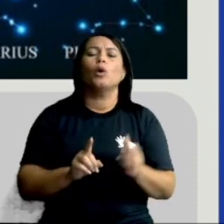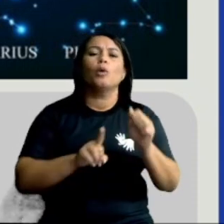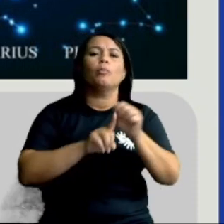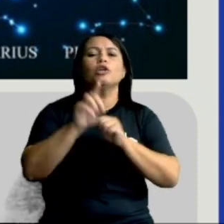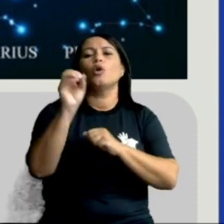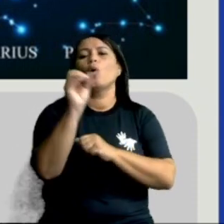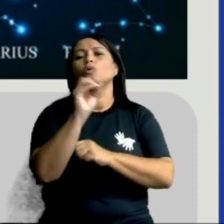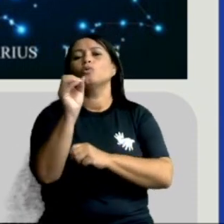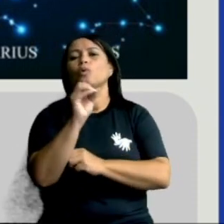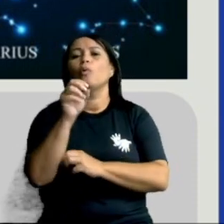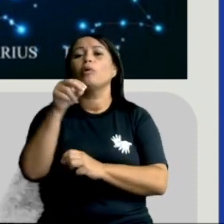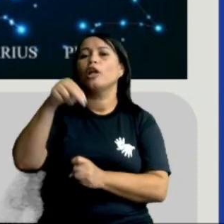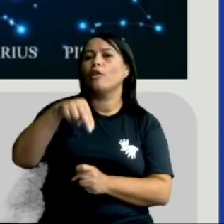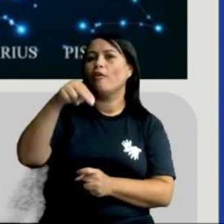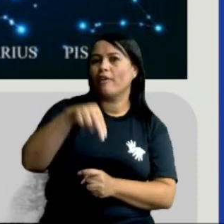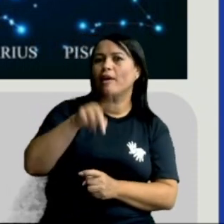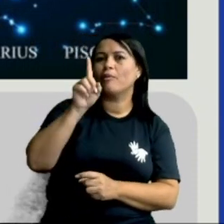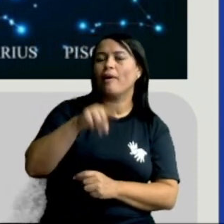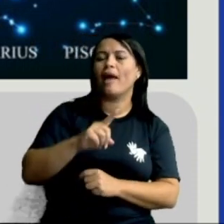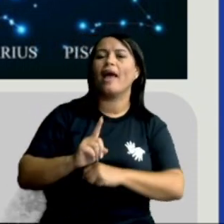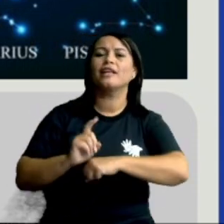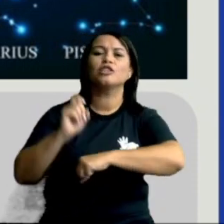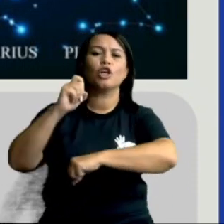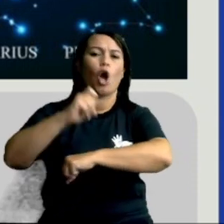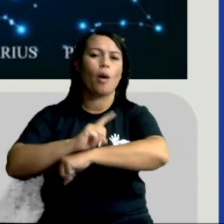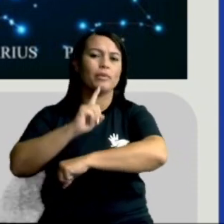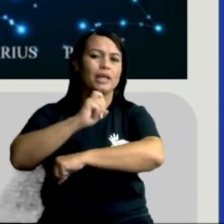outubro e novembro é do signo de Escorpião.